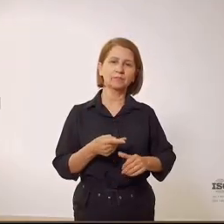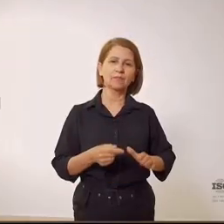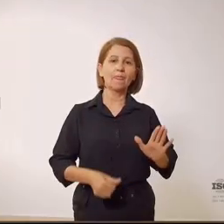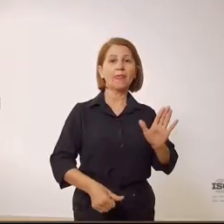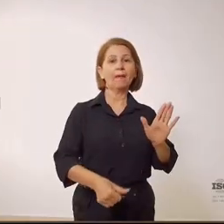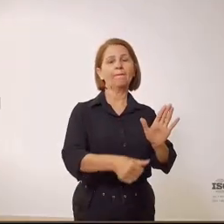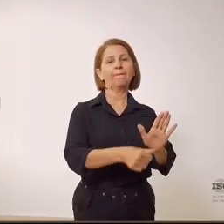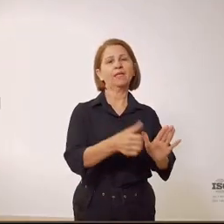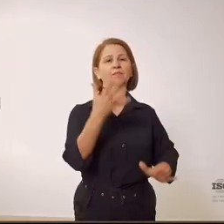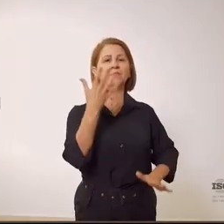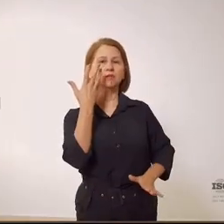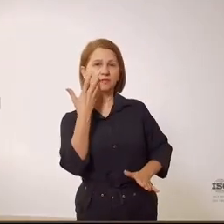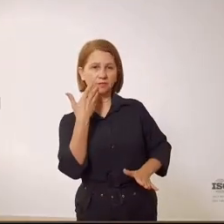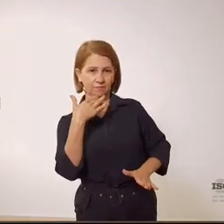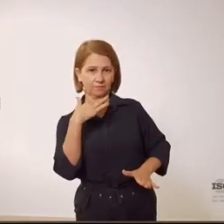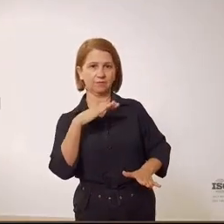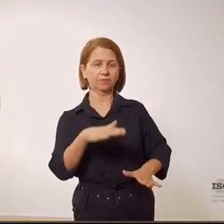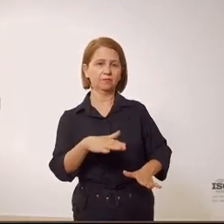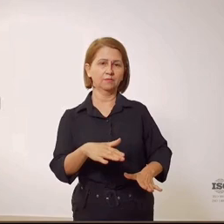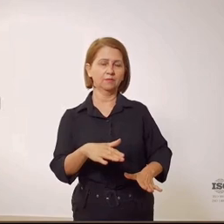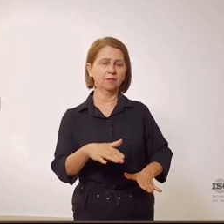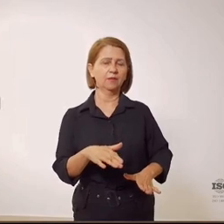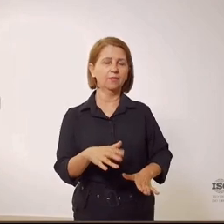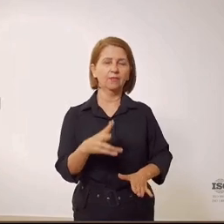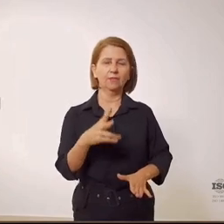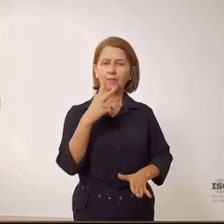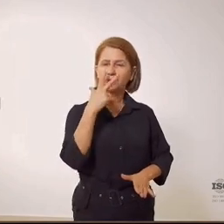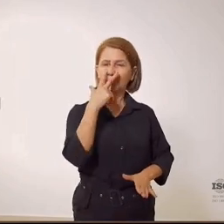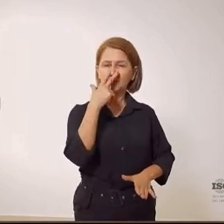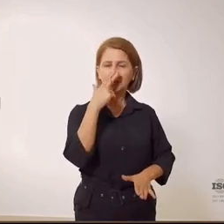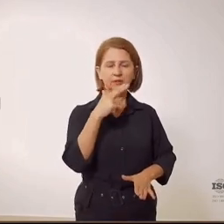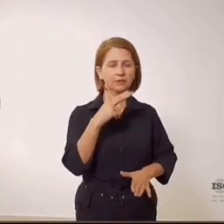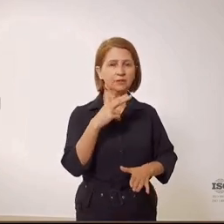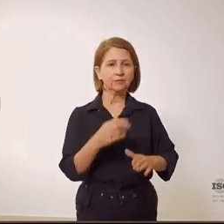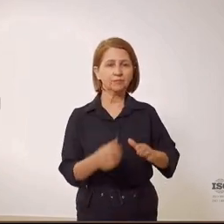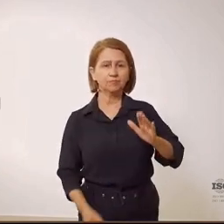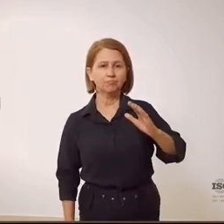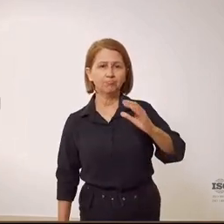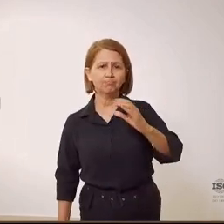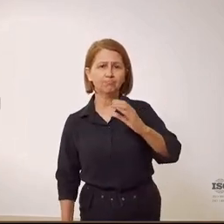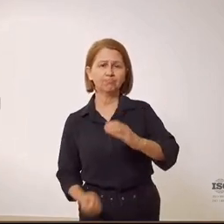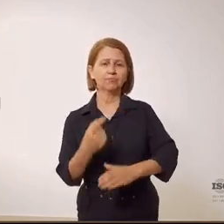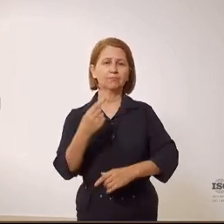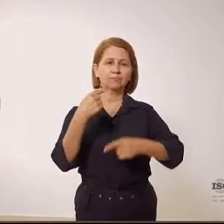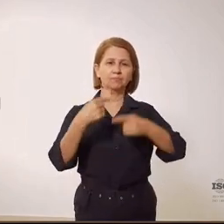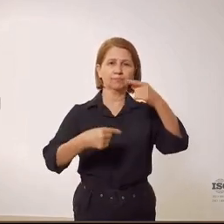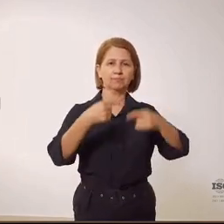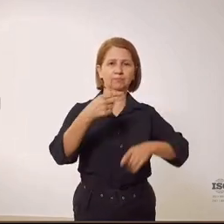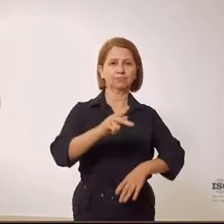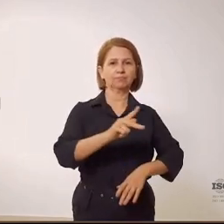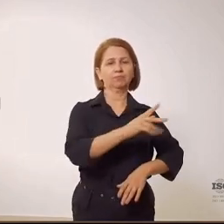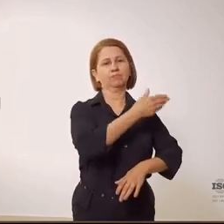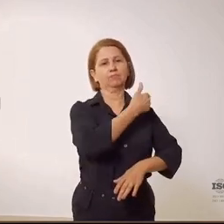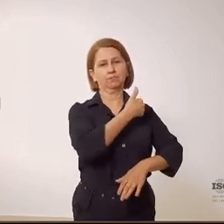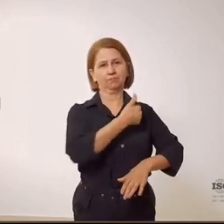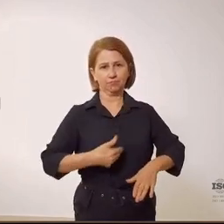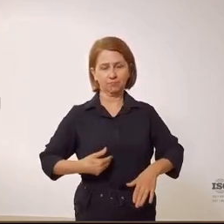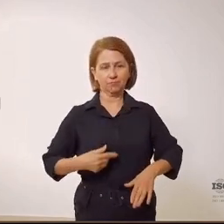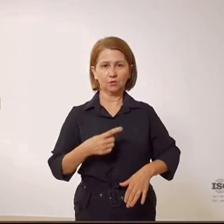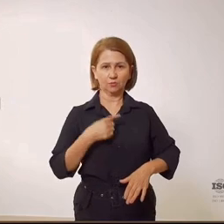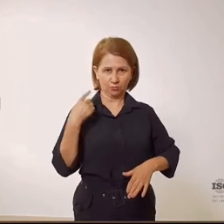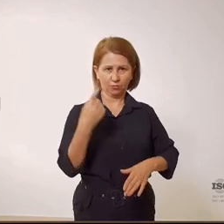Infância deveria ser a mãe de todas as políticas públicas. É nosso dever e